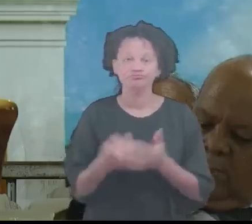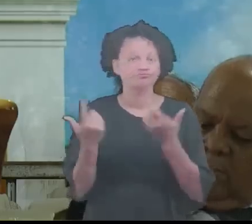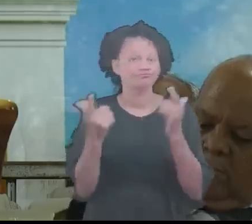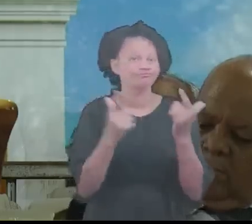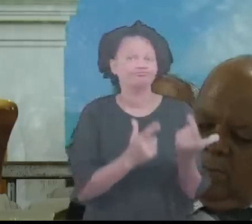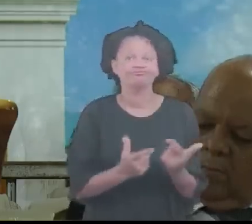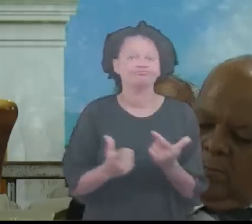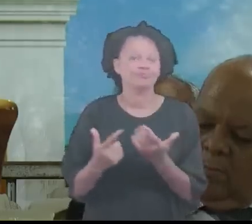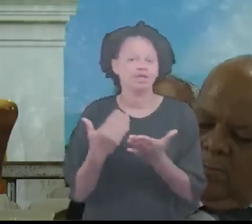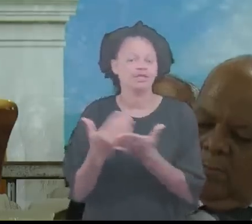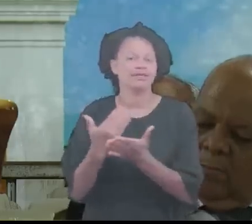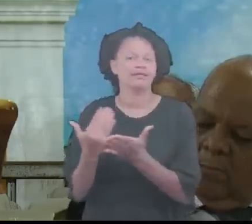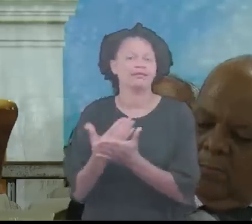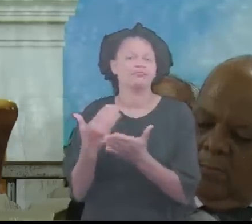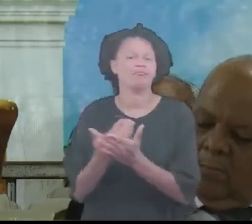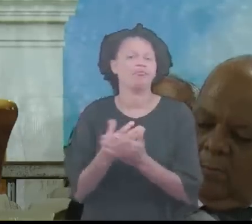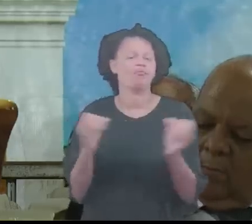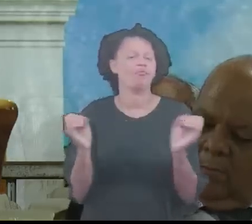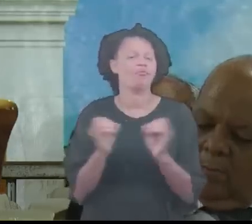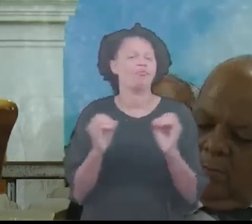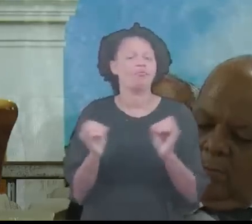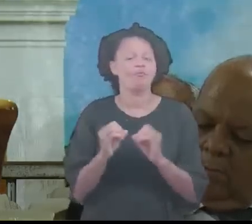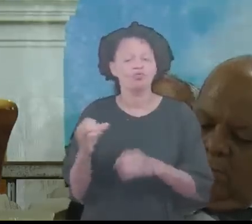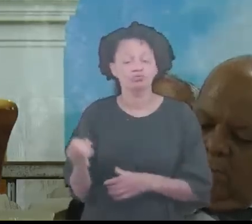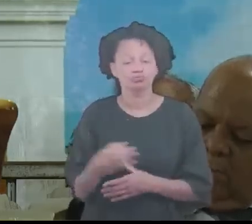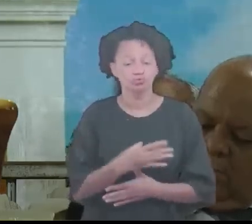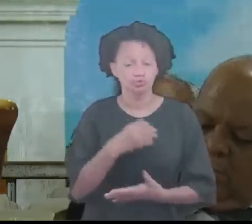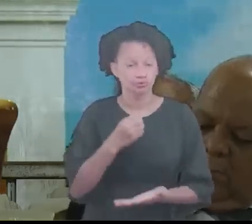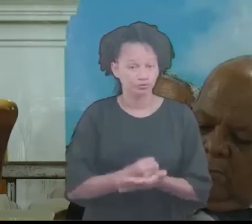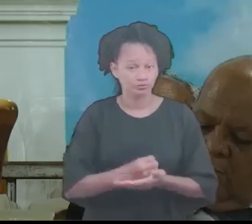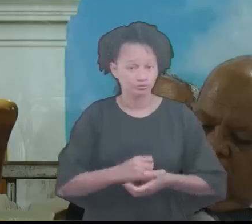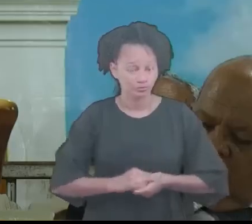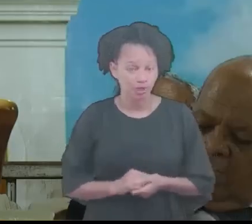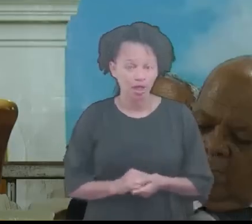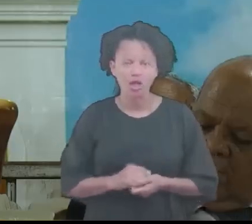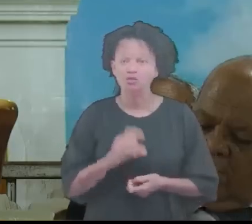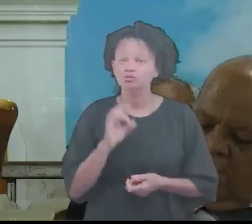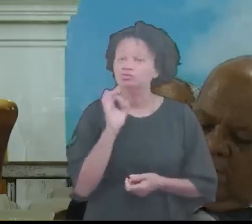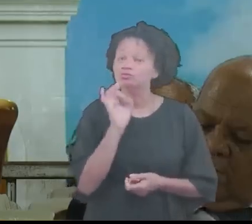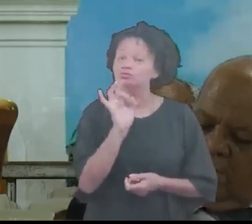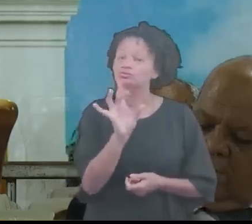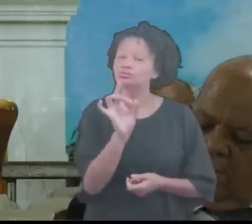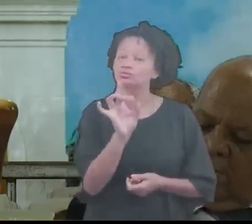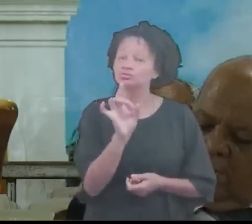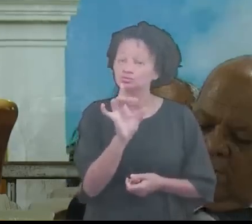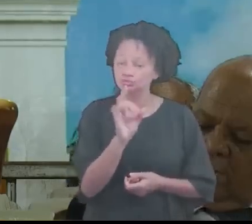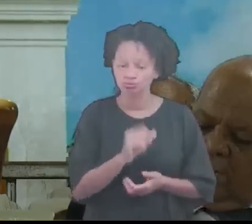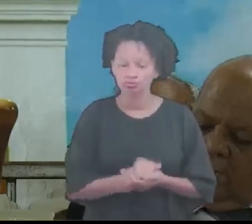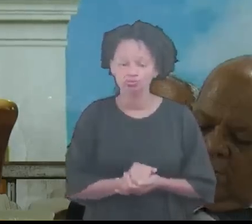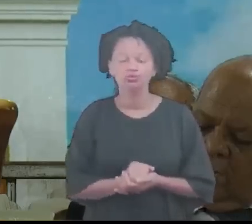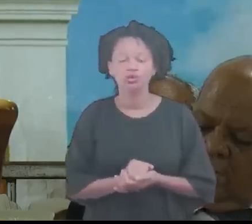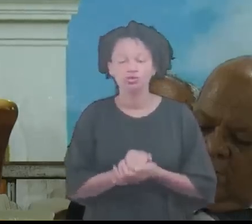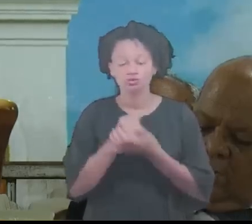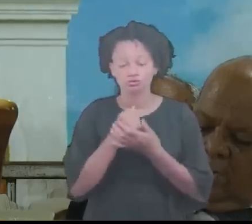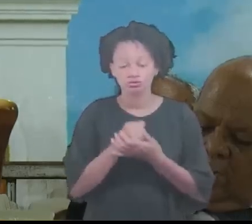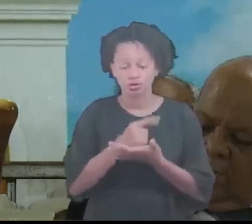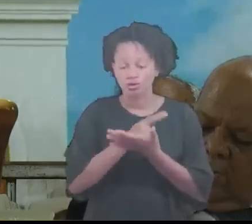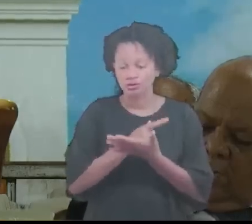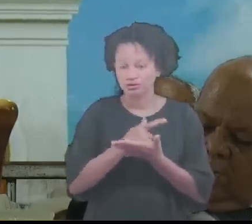ainda nenhum livro do Novo Testamento. Só havia de Gênesis a